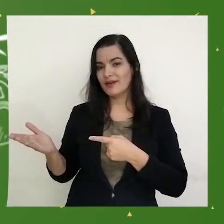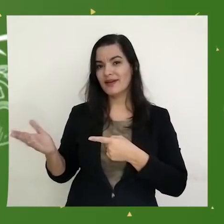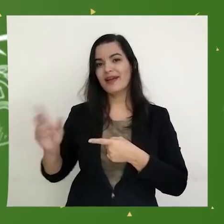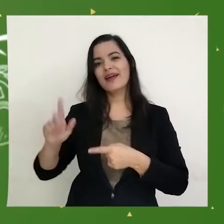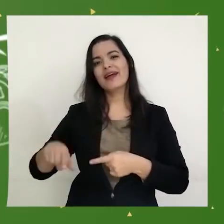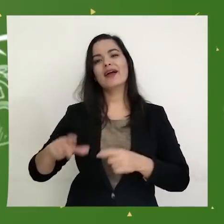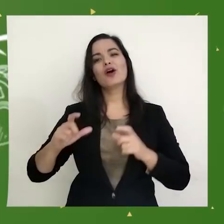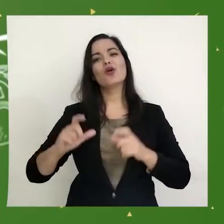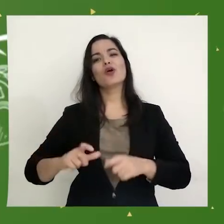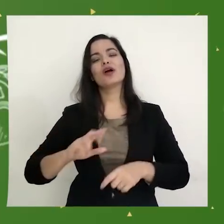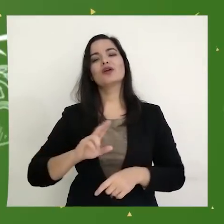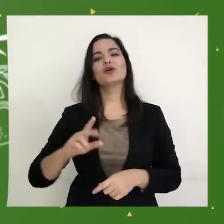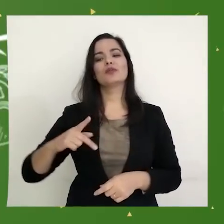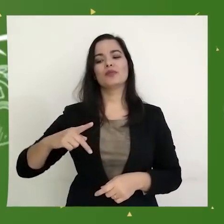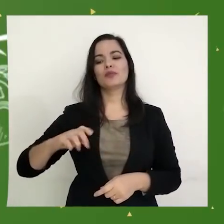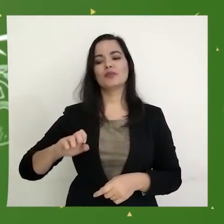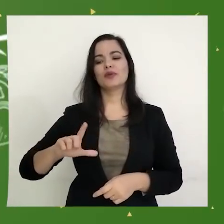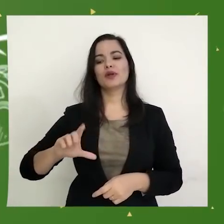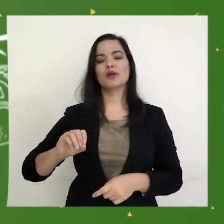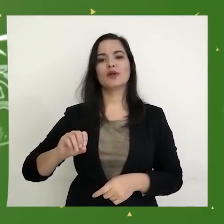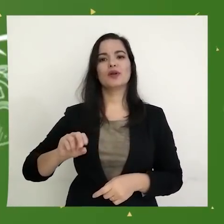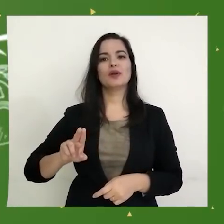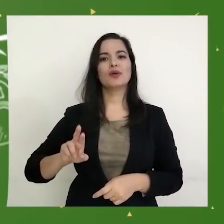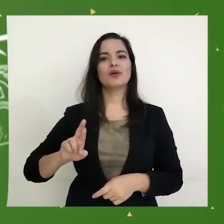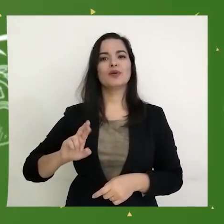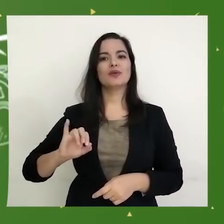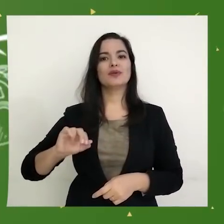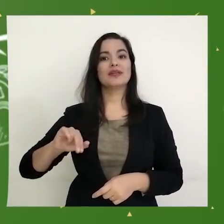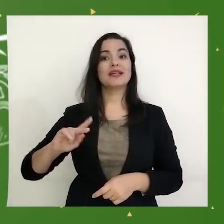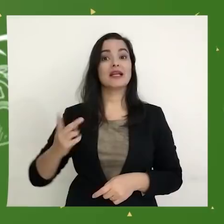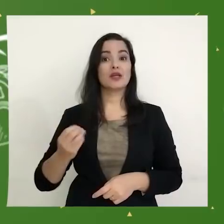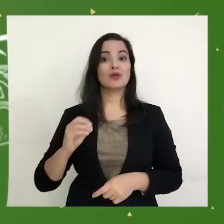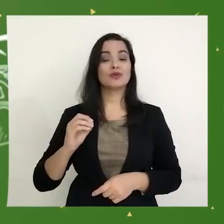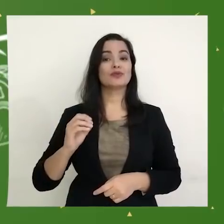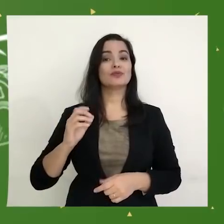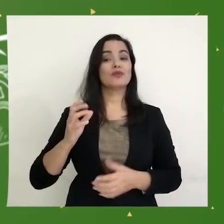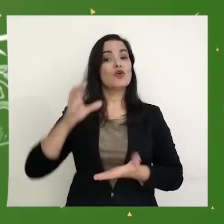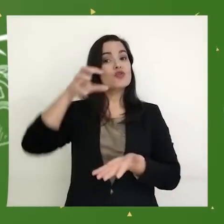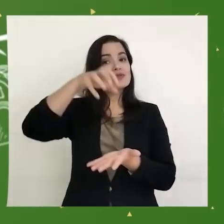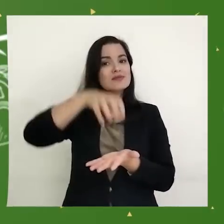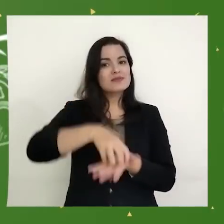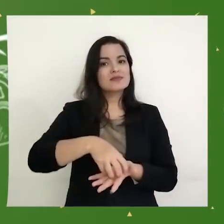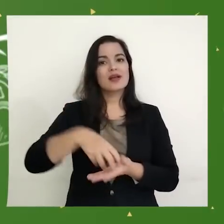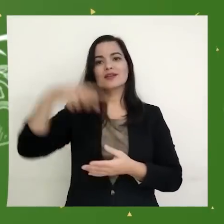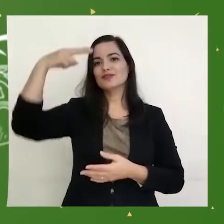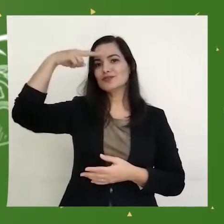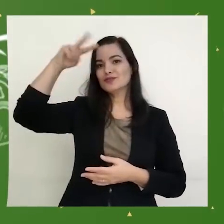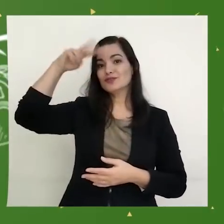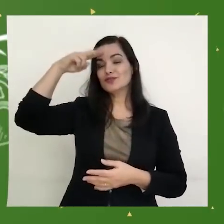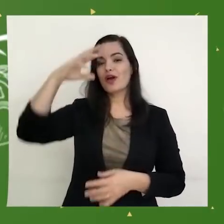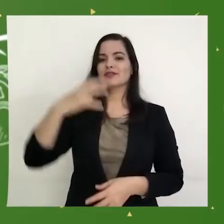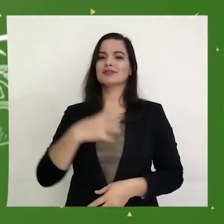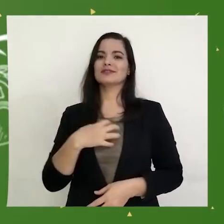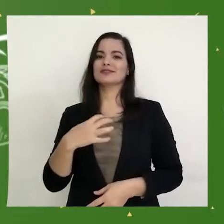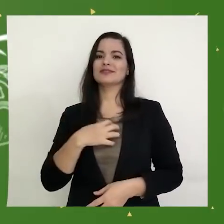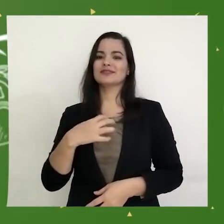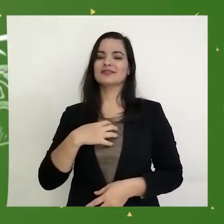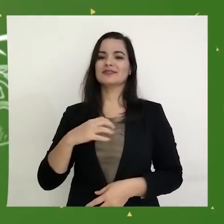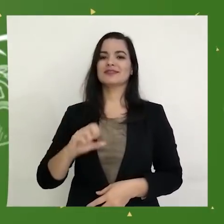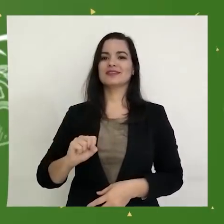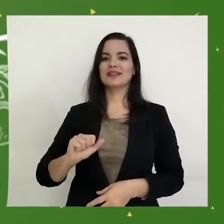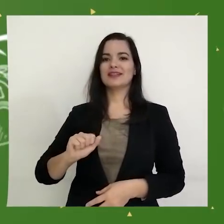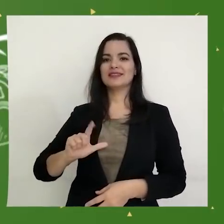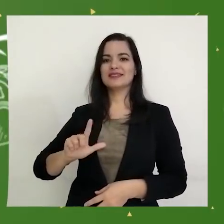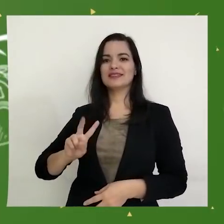temos o Pelourinho, que fica no Centro Histórico de Salvador. A região, ela se tornou muito importante para